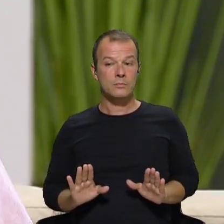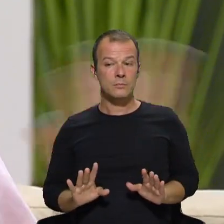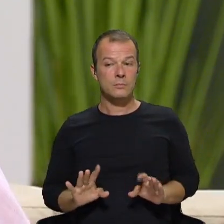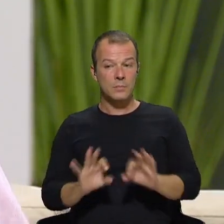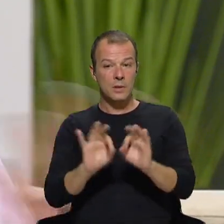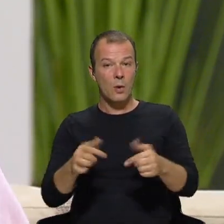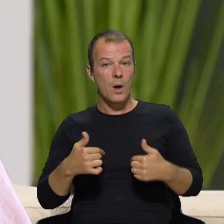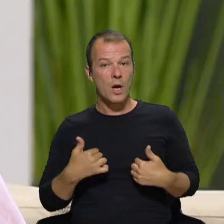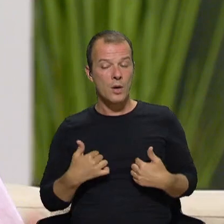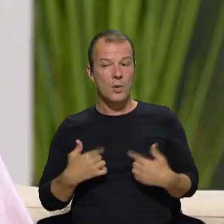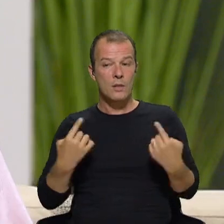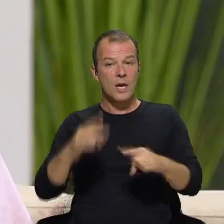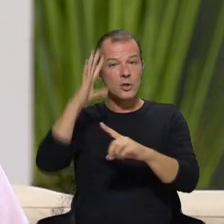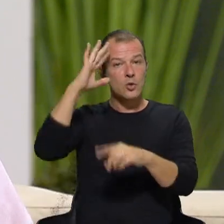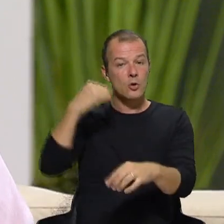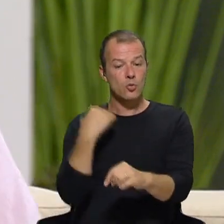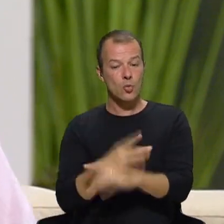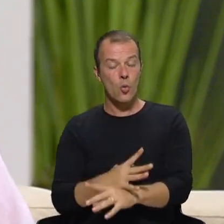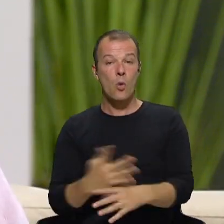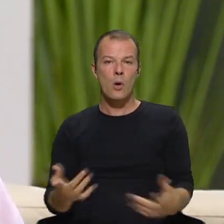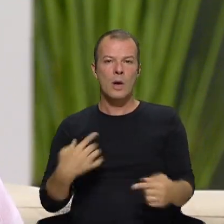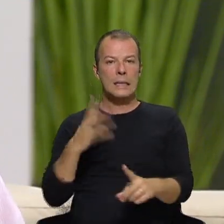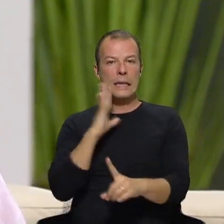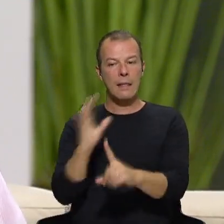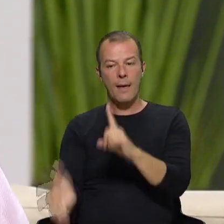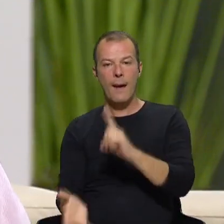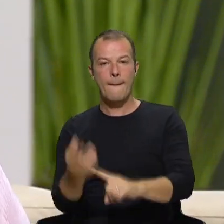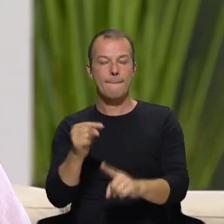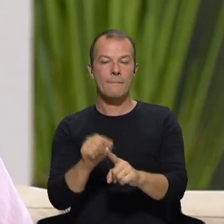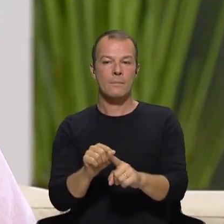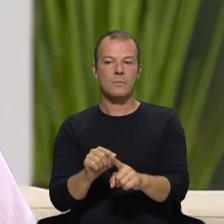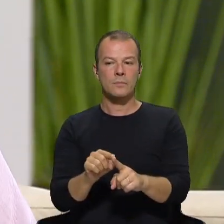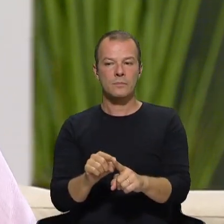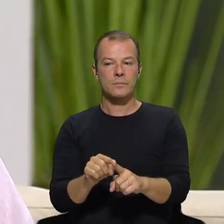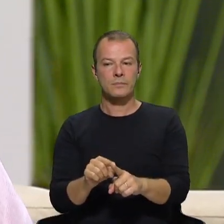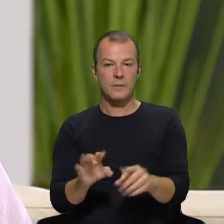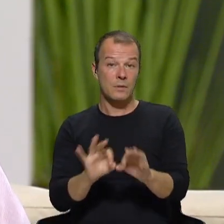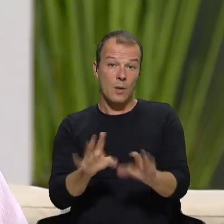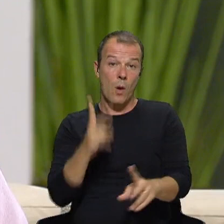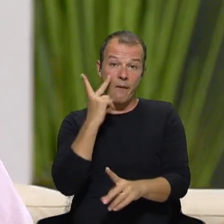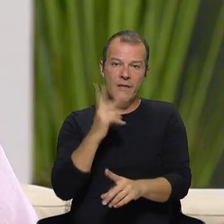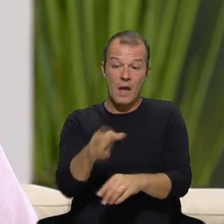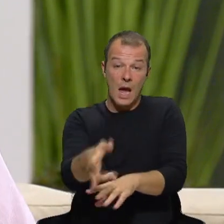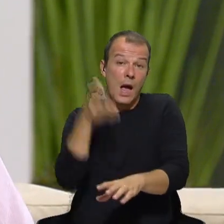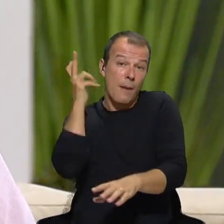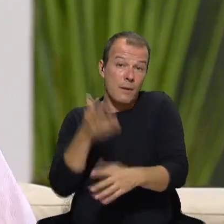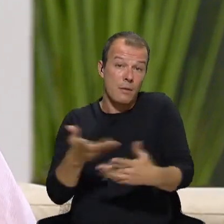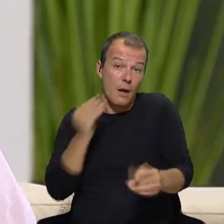tal como eu tenho outros sonhos e vou tentar alcançá-los. E, como se diz, a vida é muito